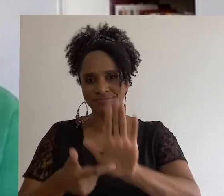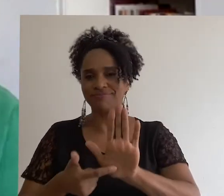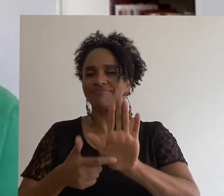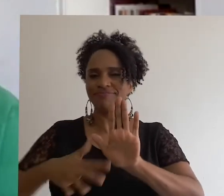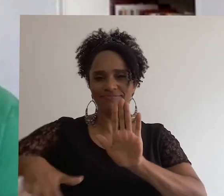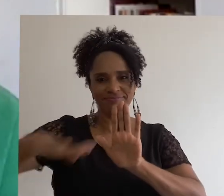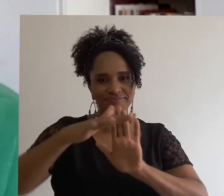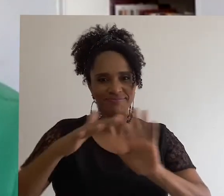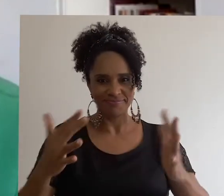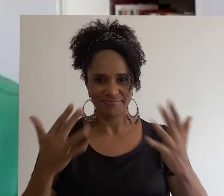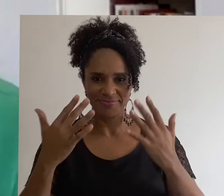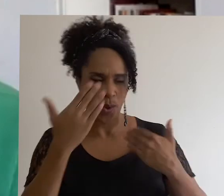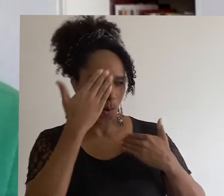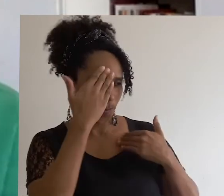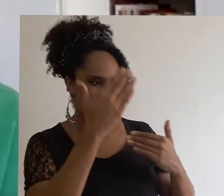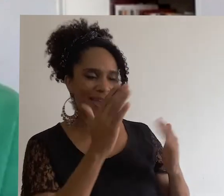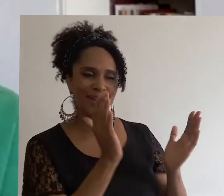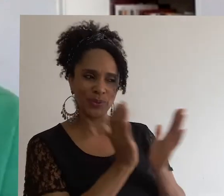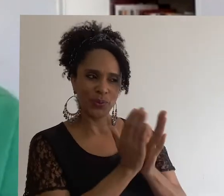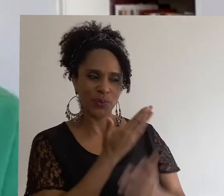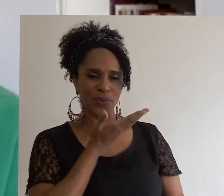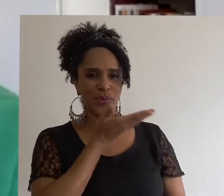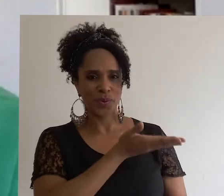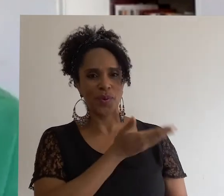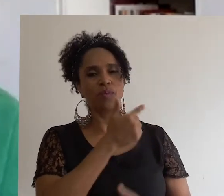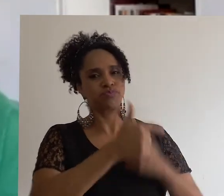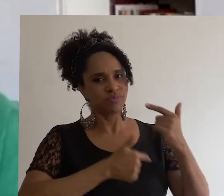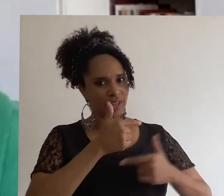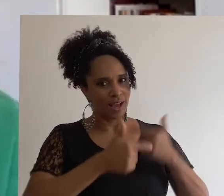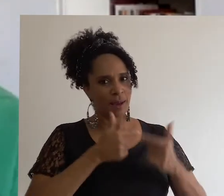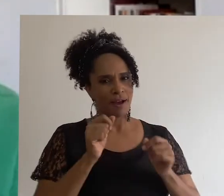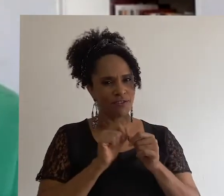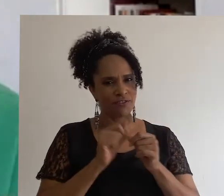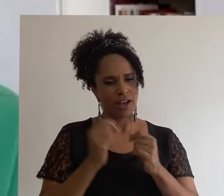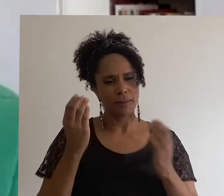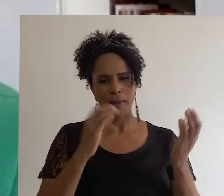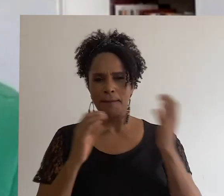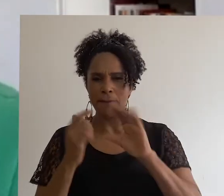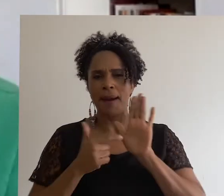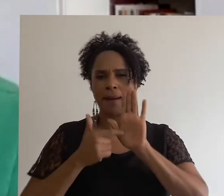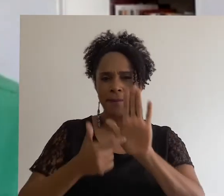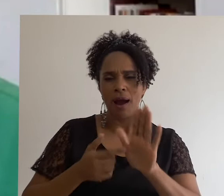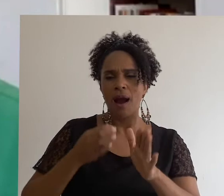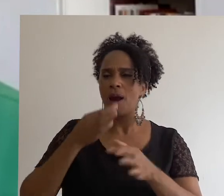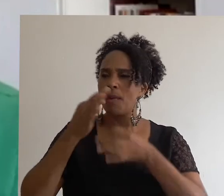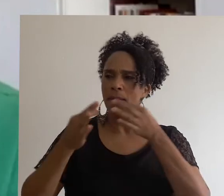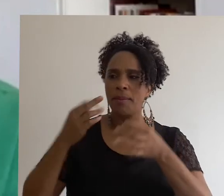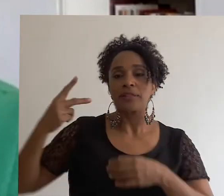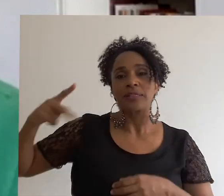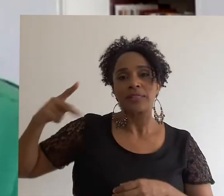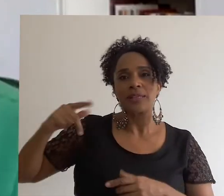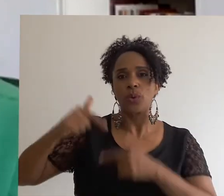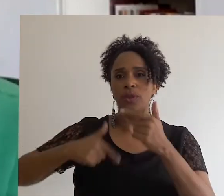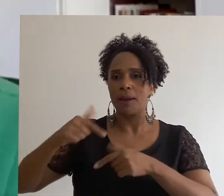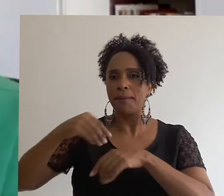sociedade. Então, eu gostaria muito de agradecer essa iniciativa da DGCOM de realizar esse balanço aqui com a presença, né, dos gestores do